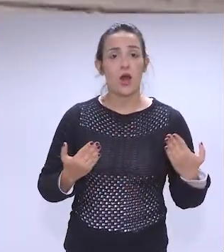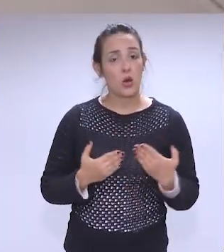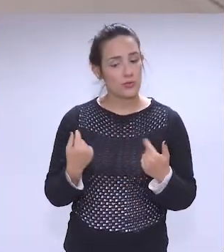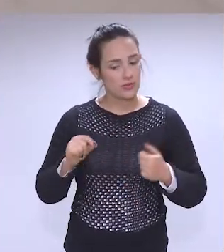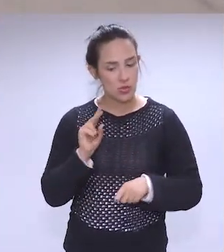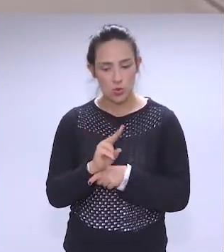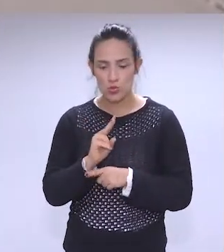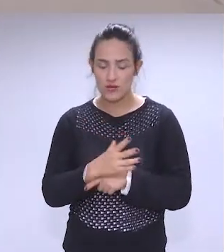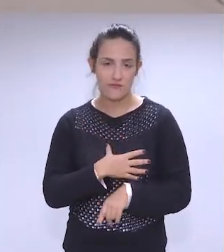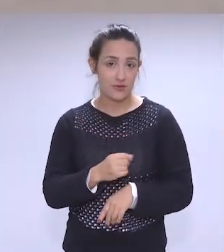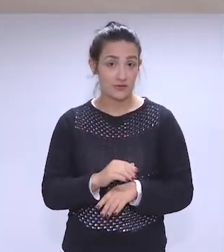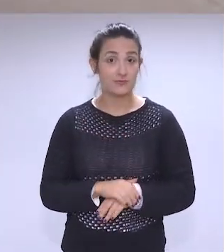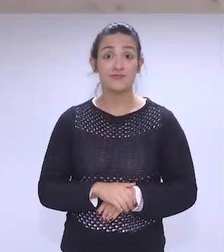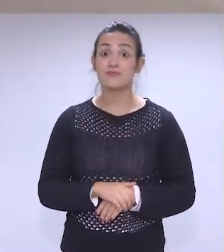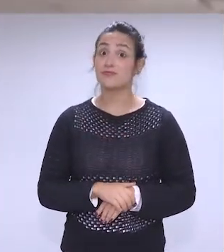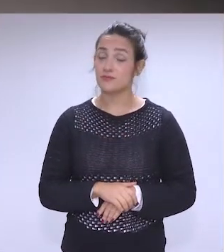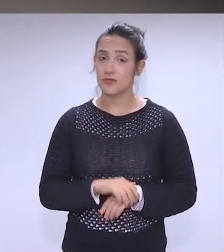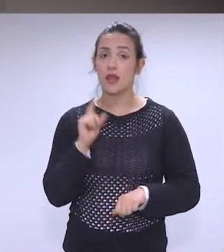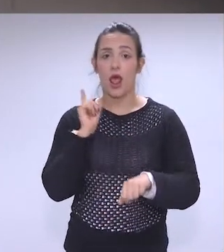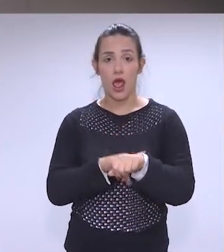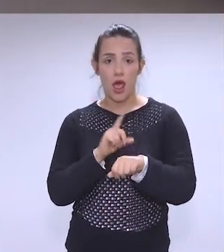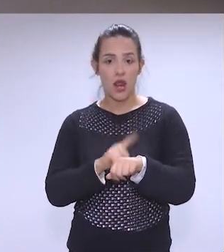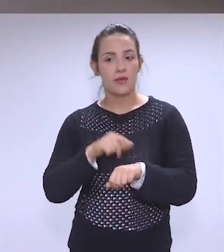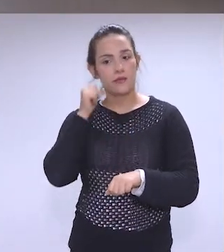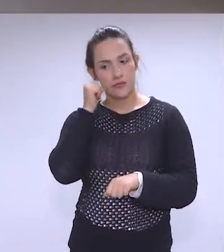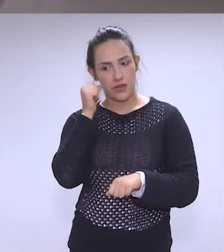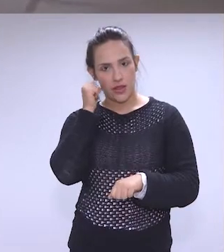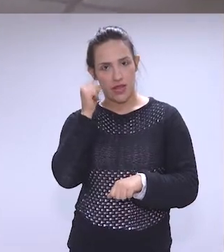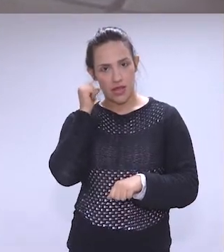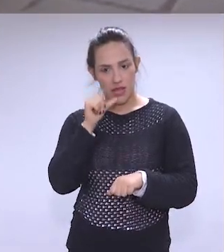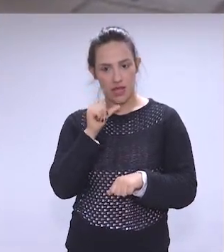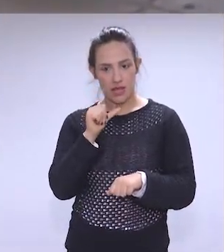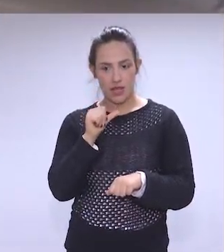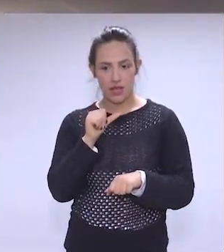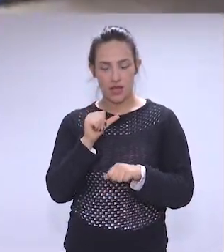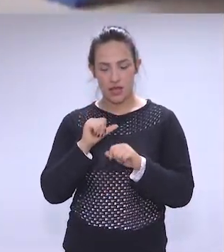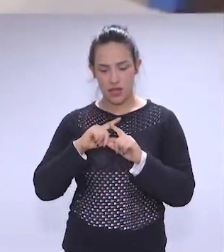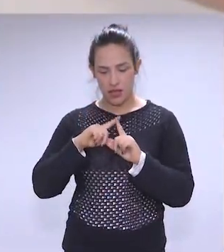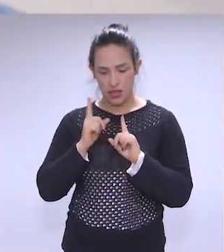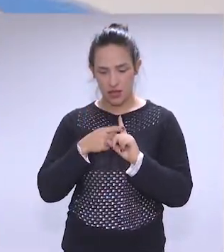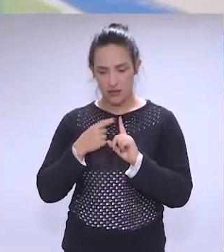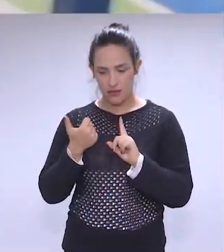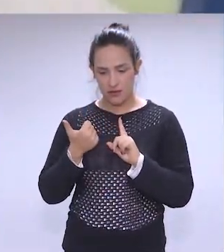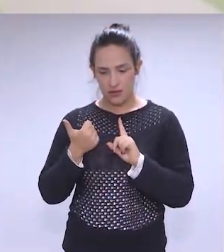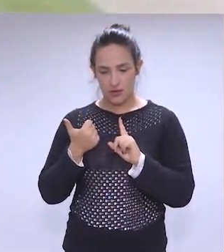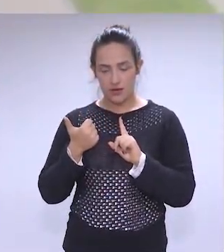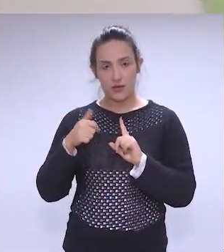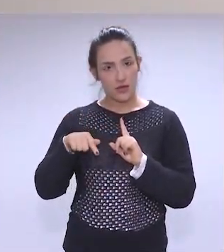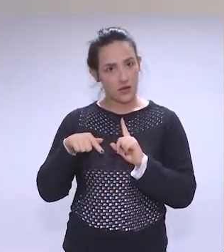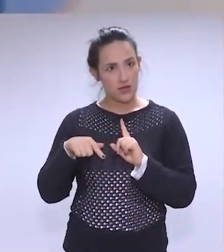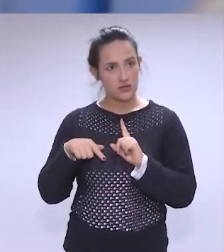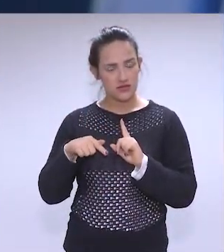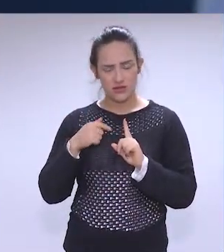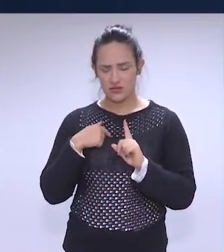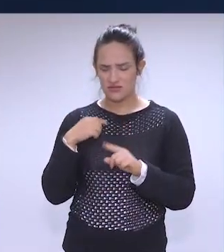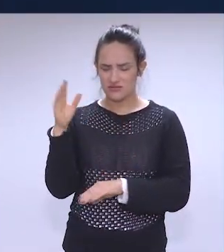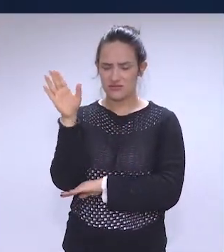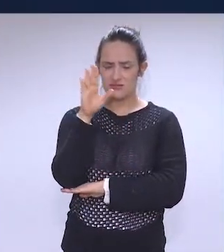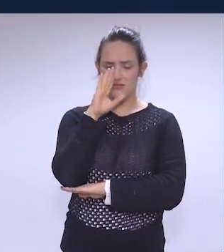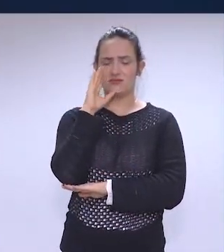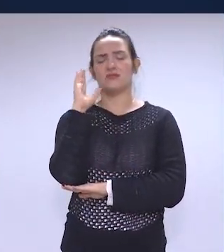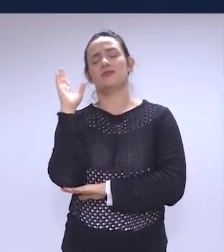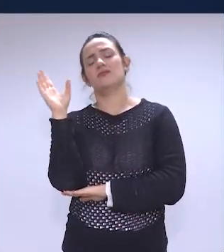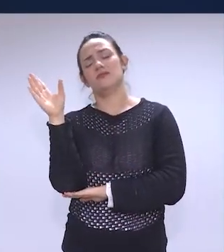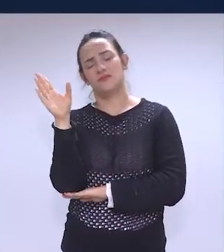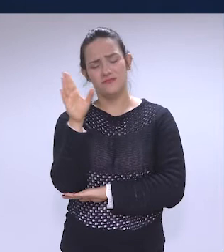e educar um filho. E detalhe, a notícia da gravidez não foi a única na casa dela. Eu comecei a passar muito mal.